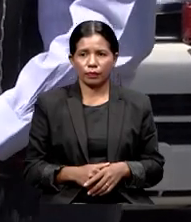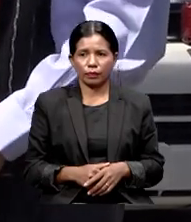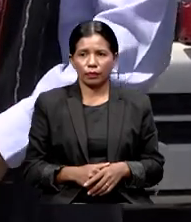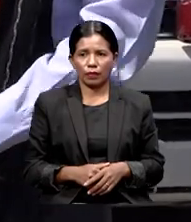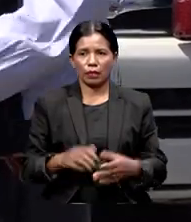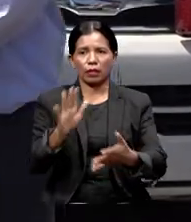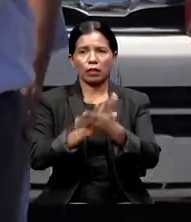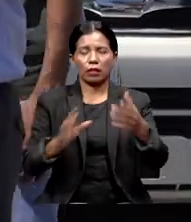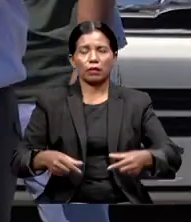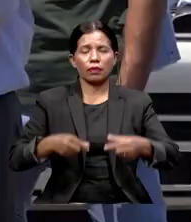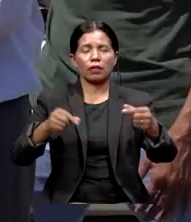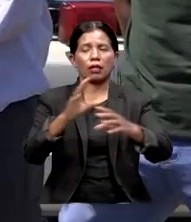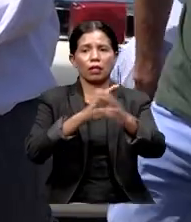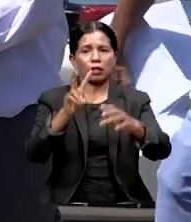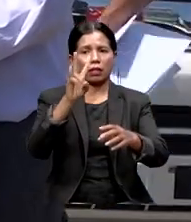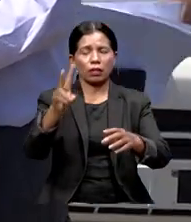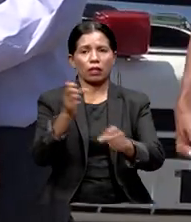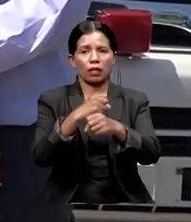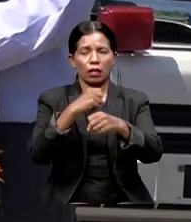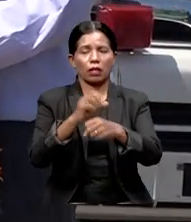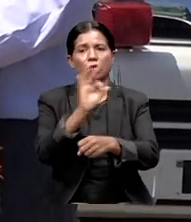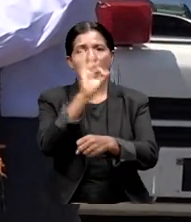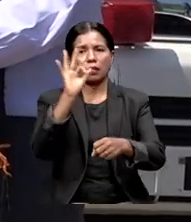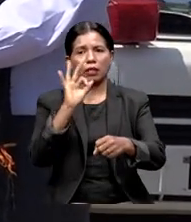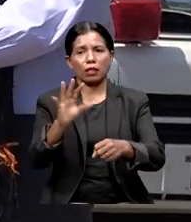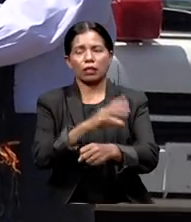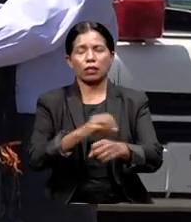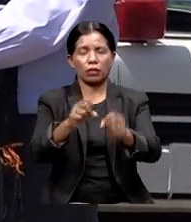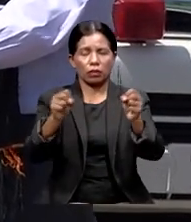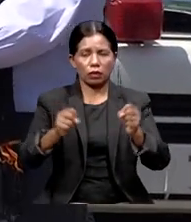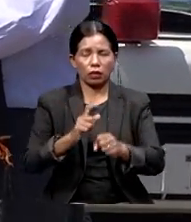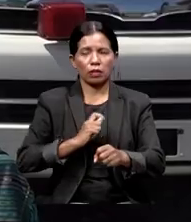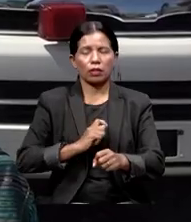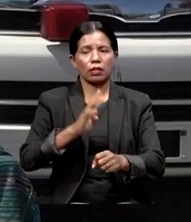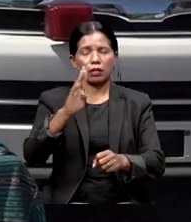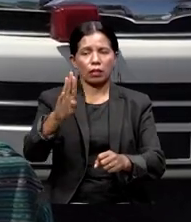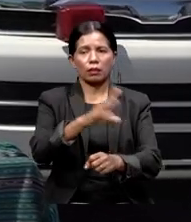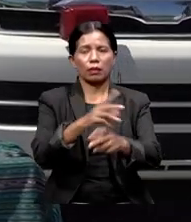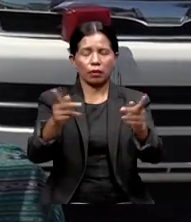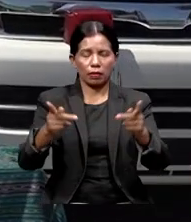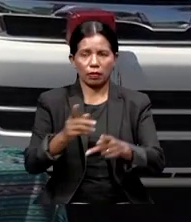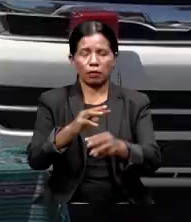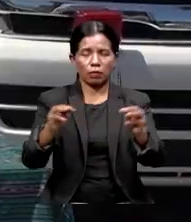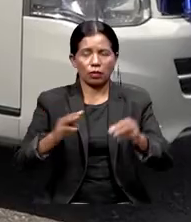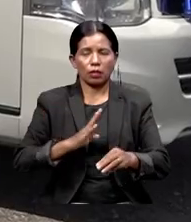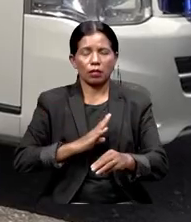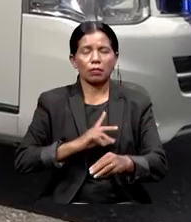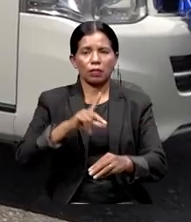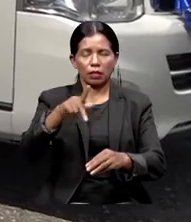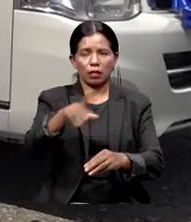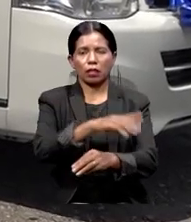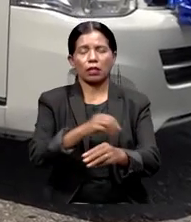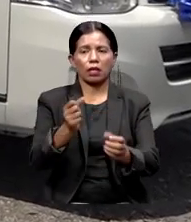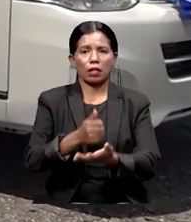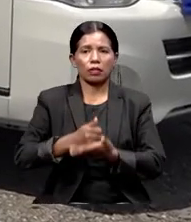Cerimônia entrega ambulância ruane halau iha sexta-ne iha suku tibar posto administrativo Bazartete município Likisa nebe